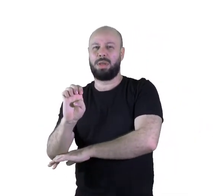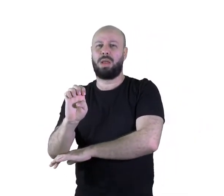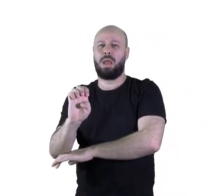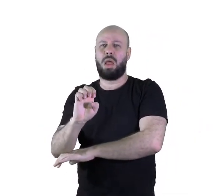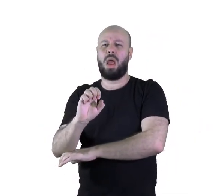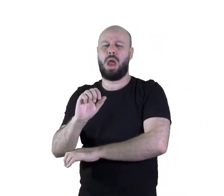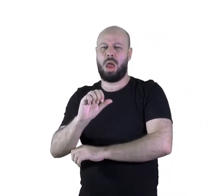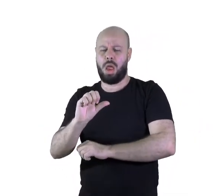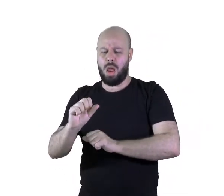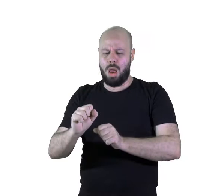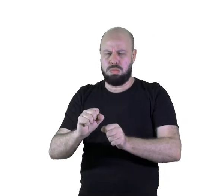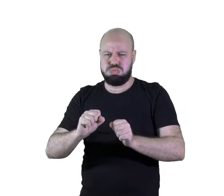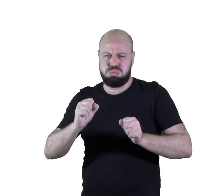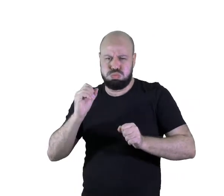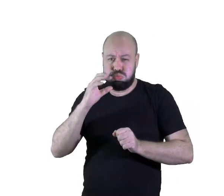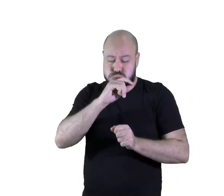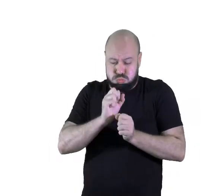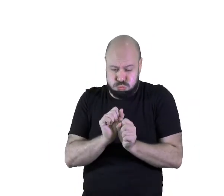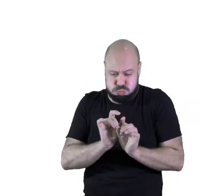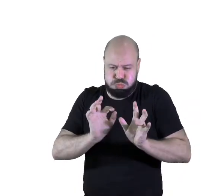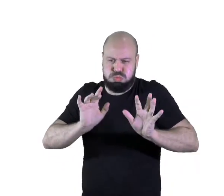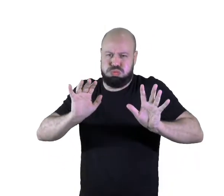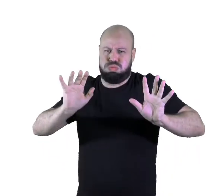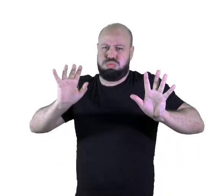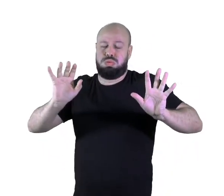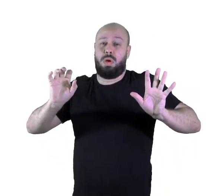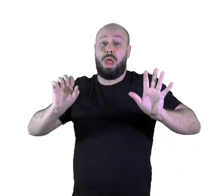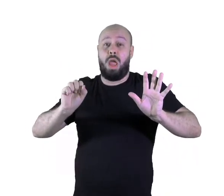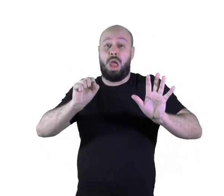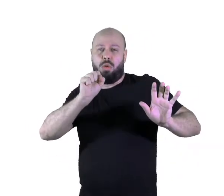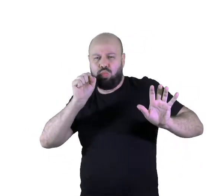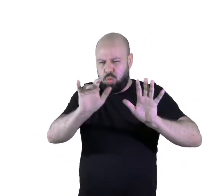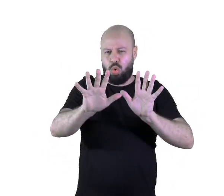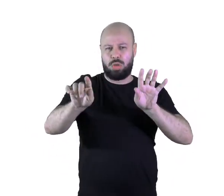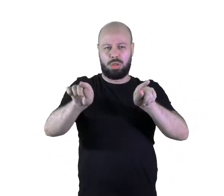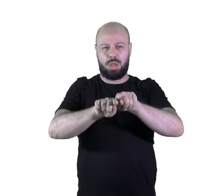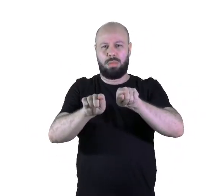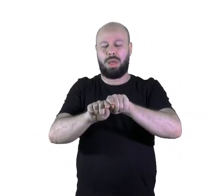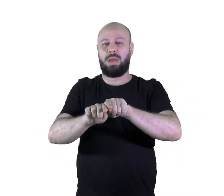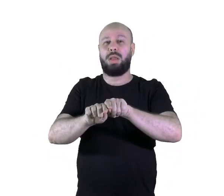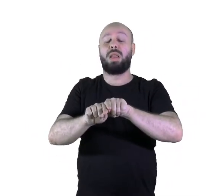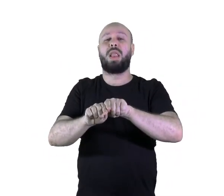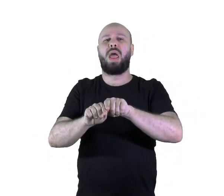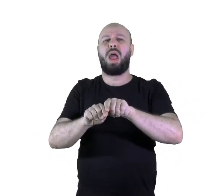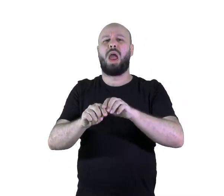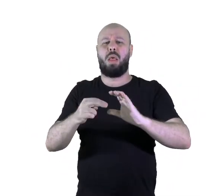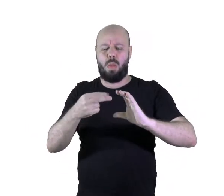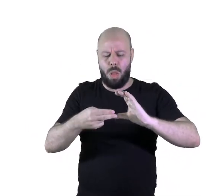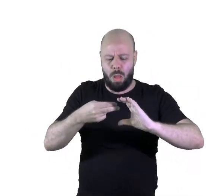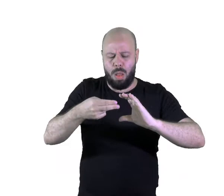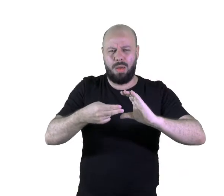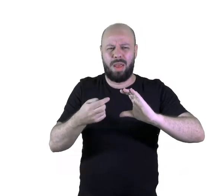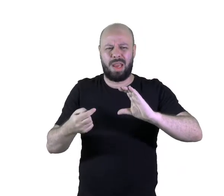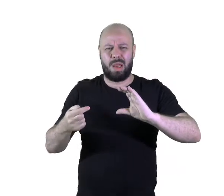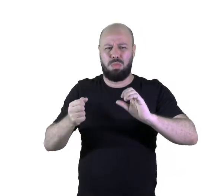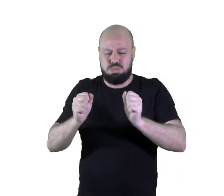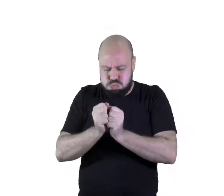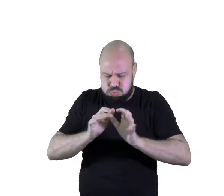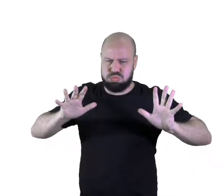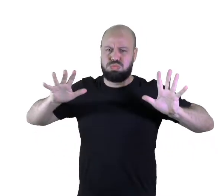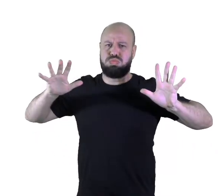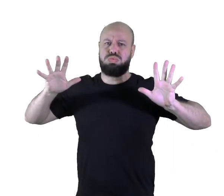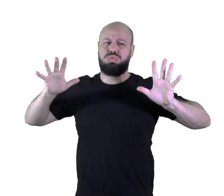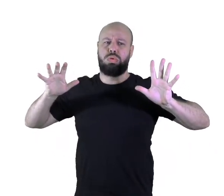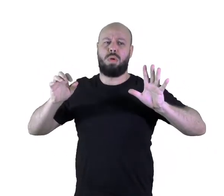libere calor e luz, ela é causada por reações nucleares, como se fossem explosões nucleares que